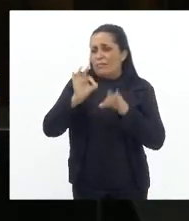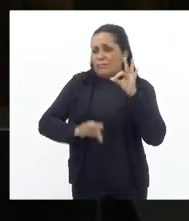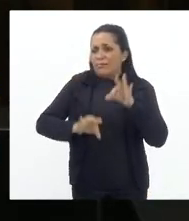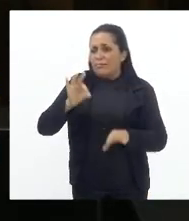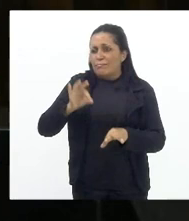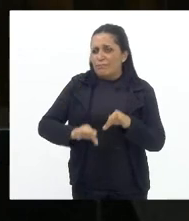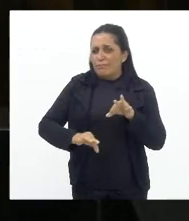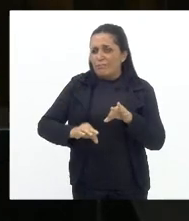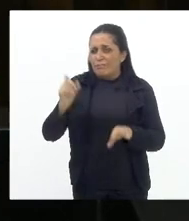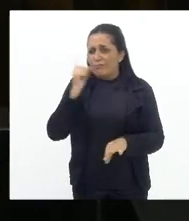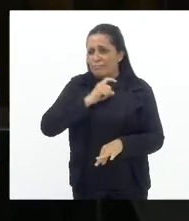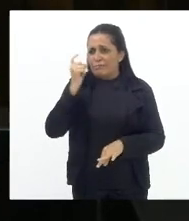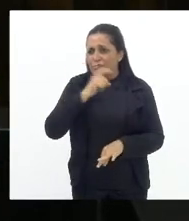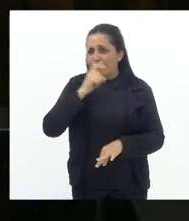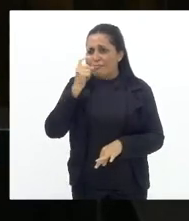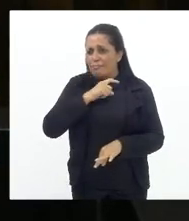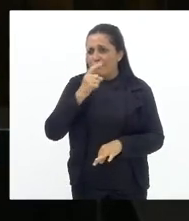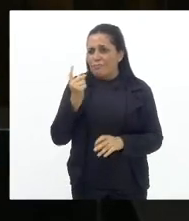hipocrisia